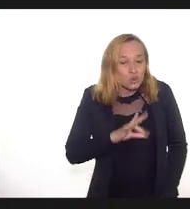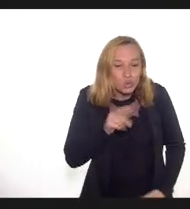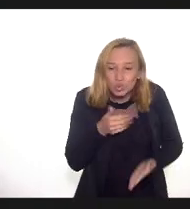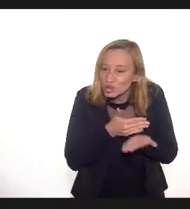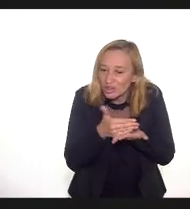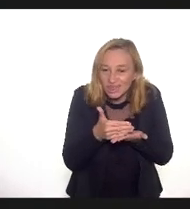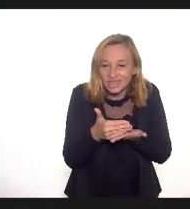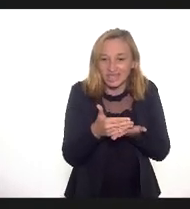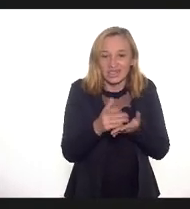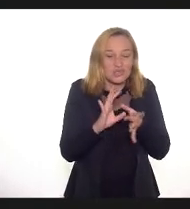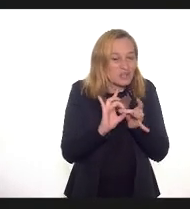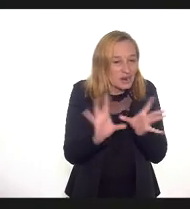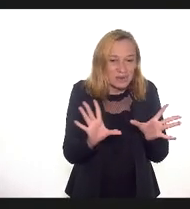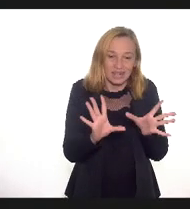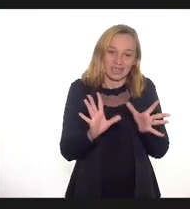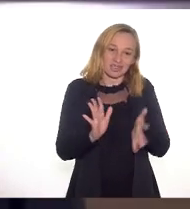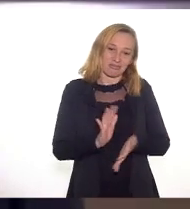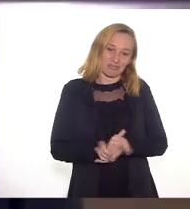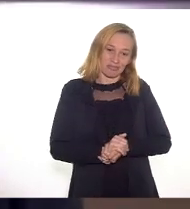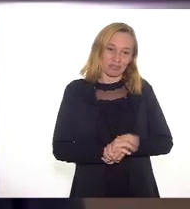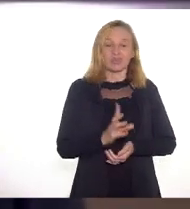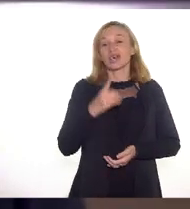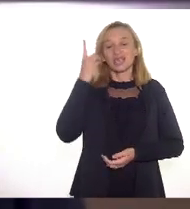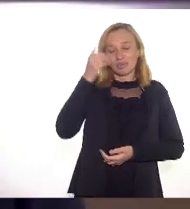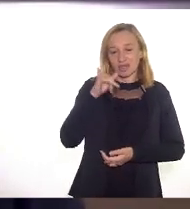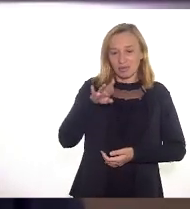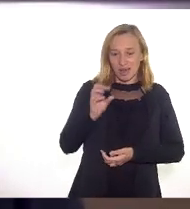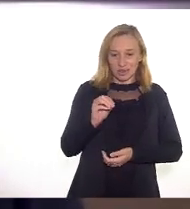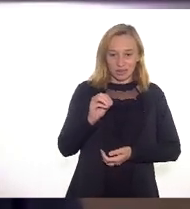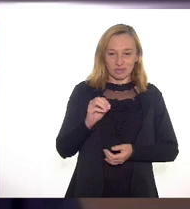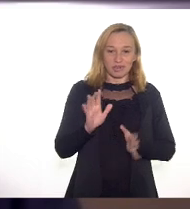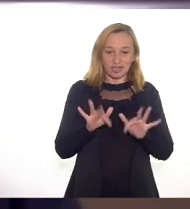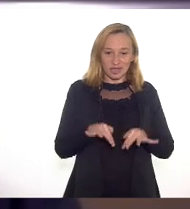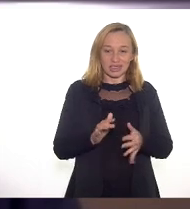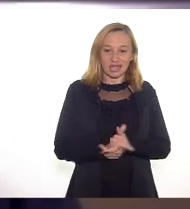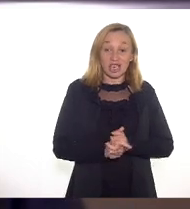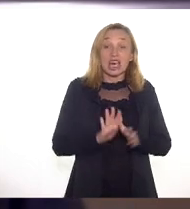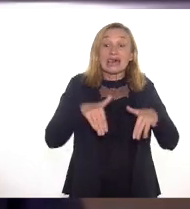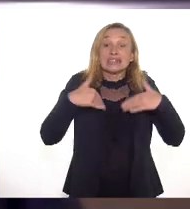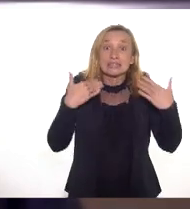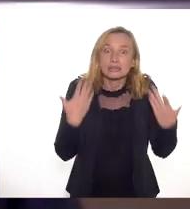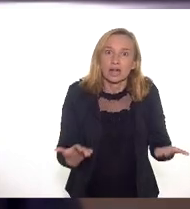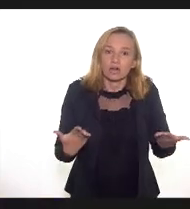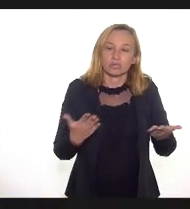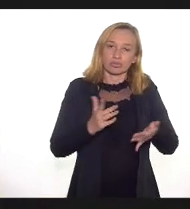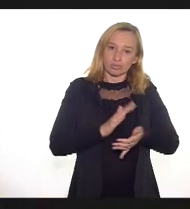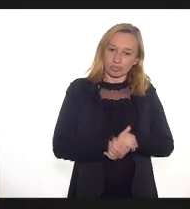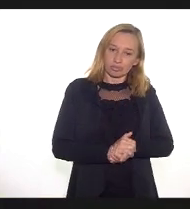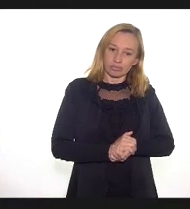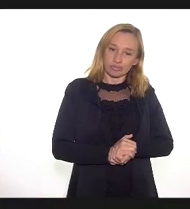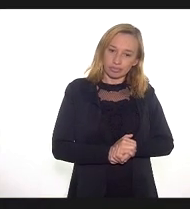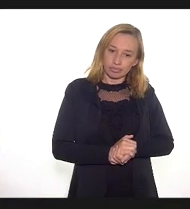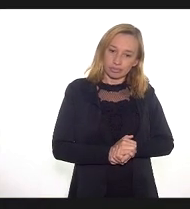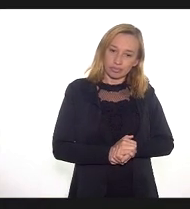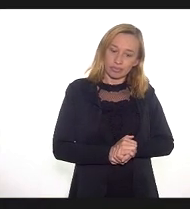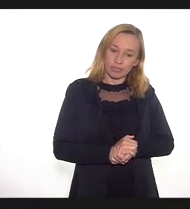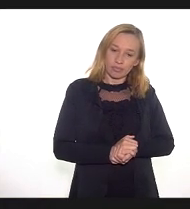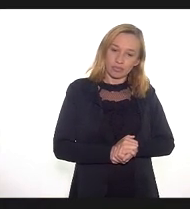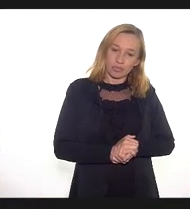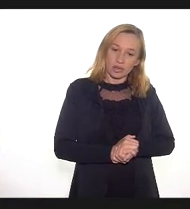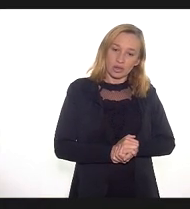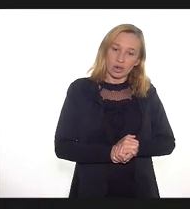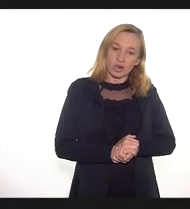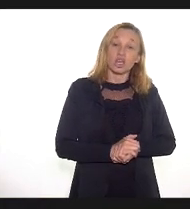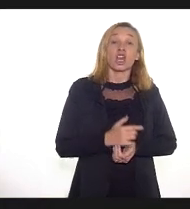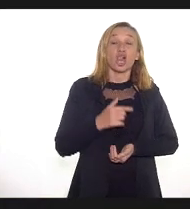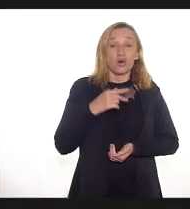Tudo tem uma permissão. Deputado Márcio, para concluir, por favor. Então, sendo assim, eu